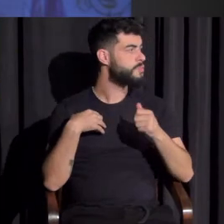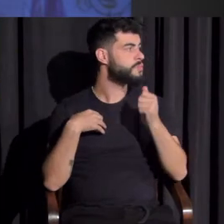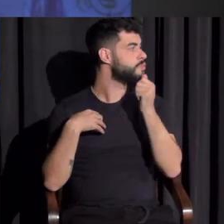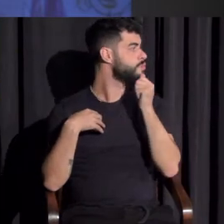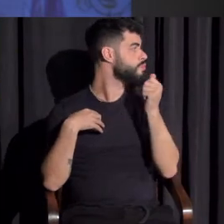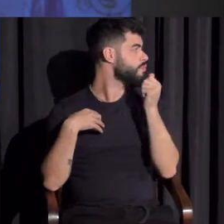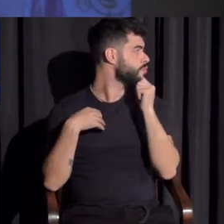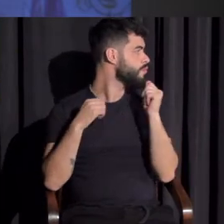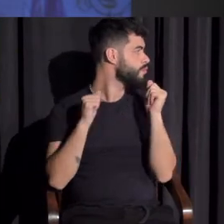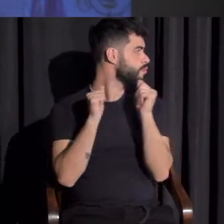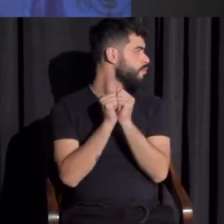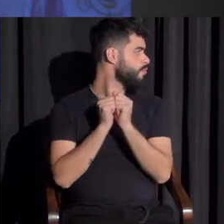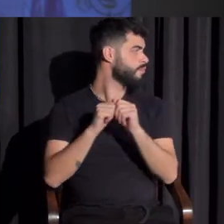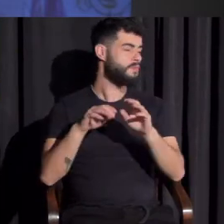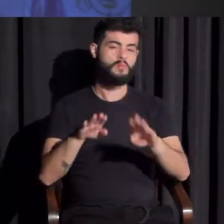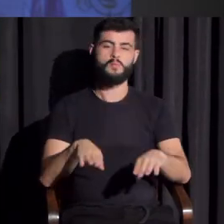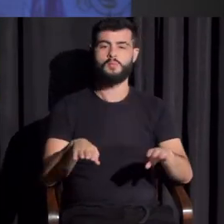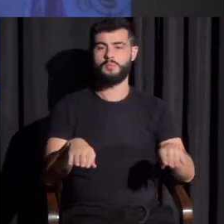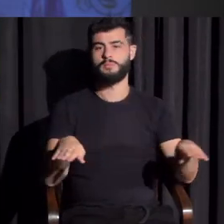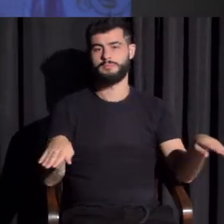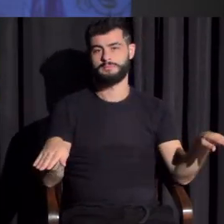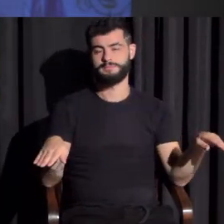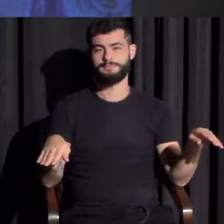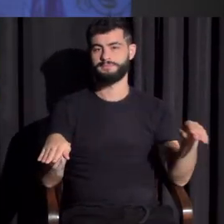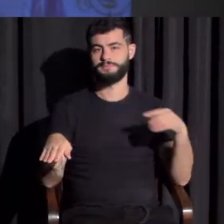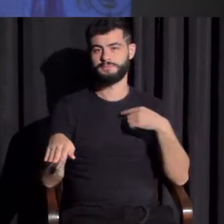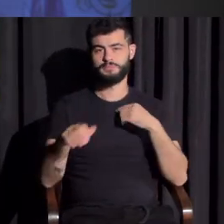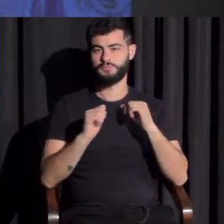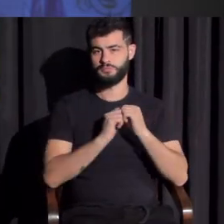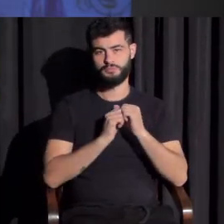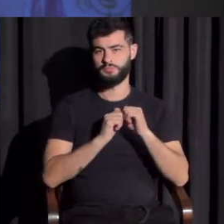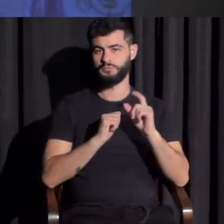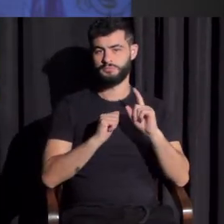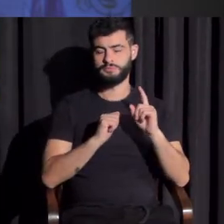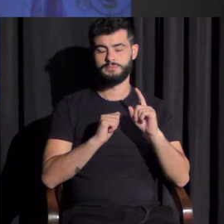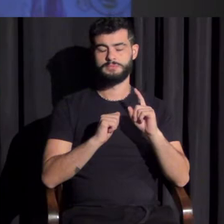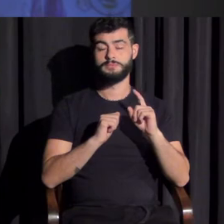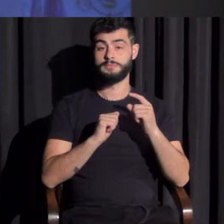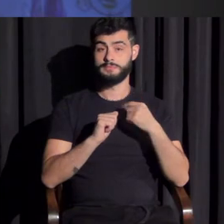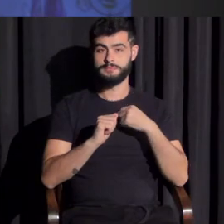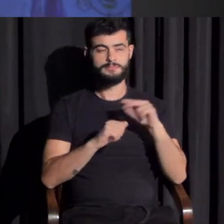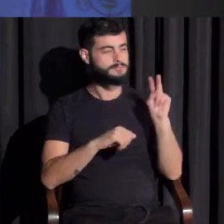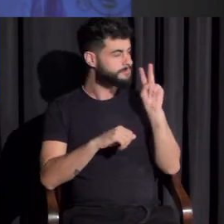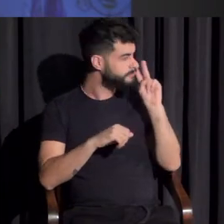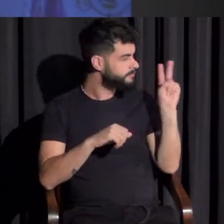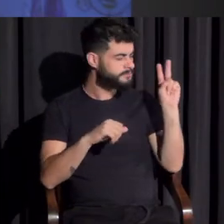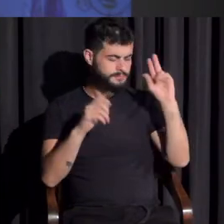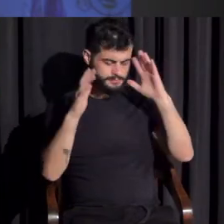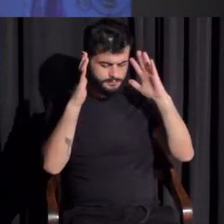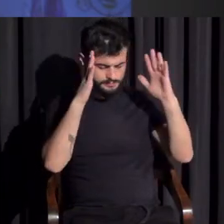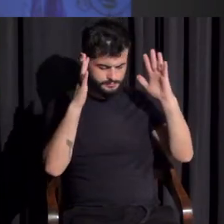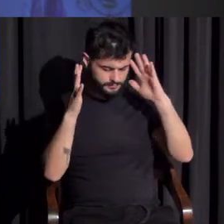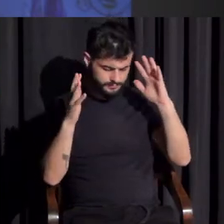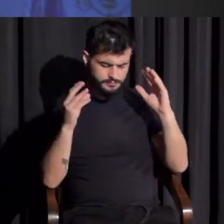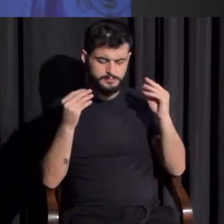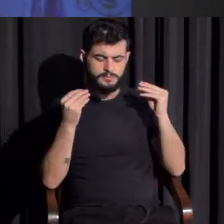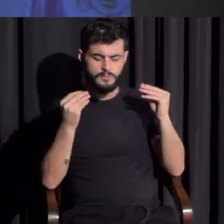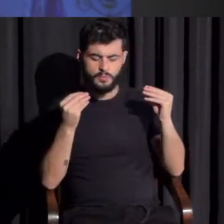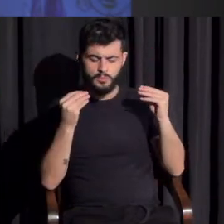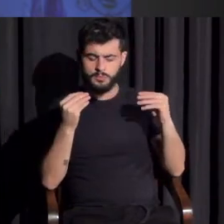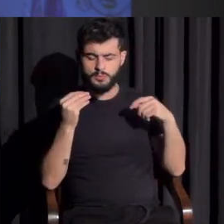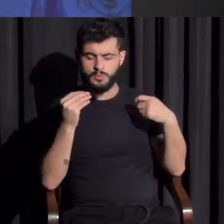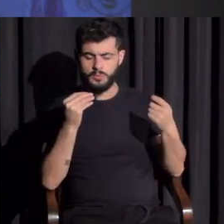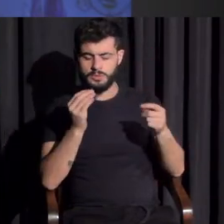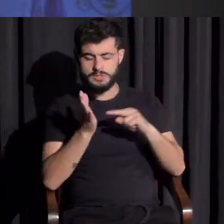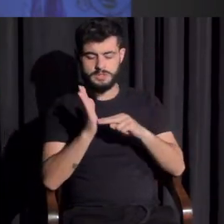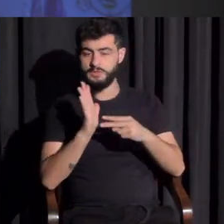Então, nesse sentido, para mim, é um exercício bastante importante para pensar os desenhos sem a presença das crianças. Em alguns